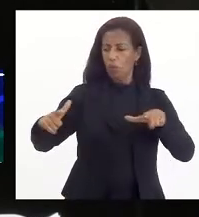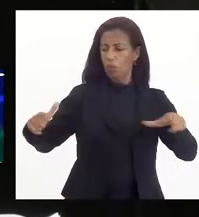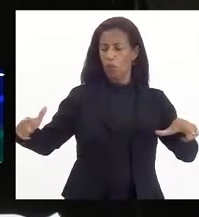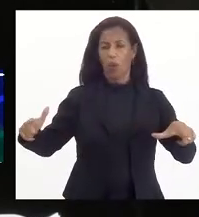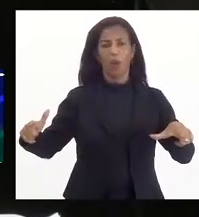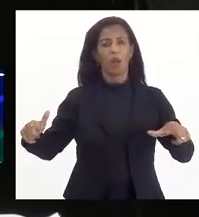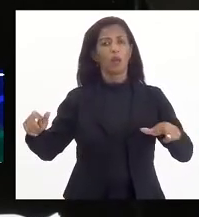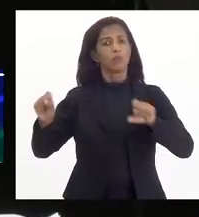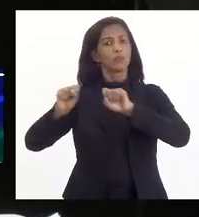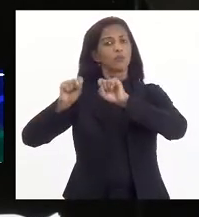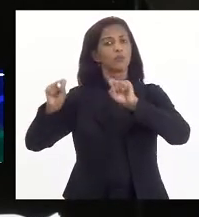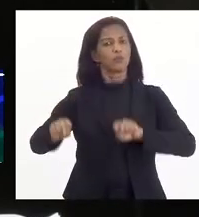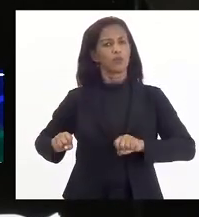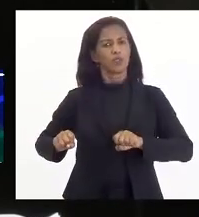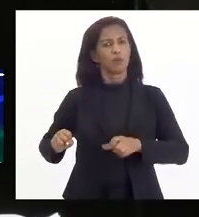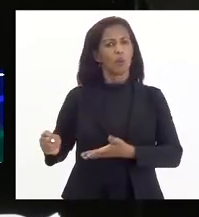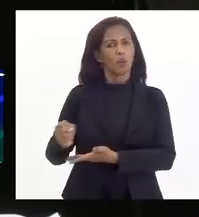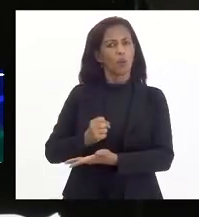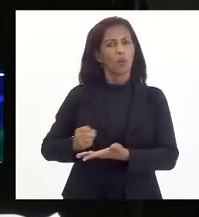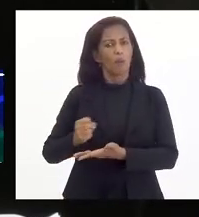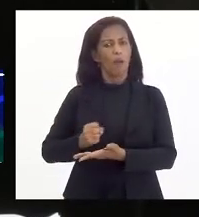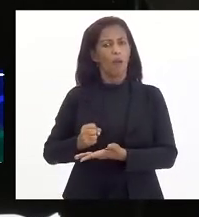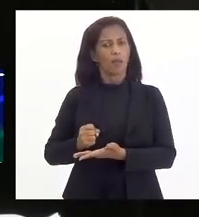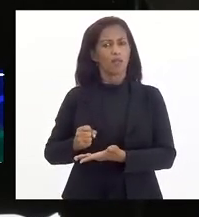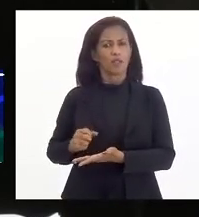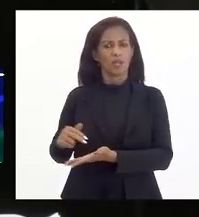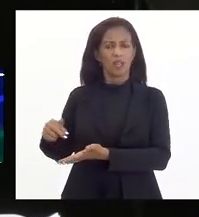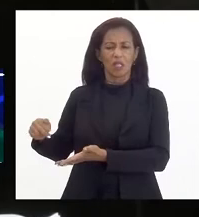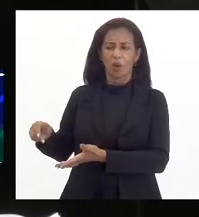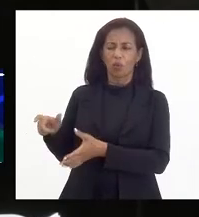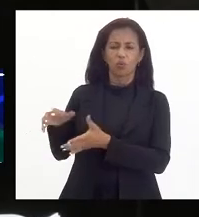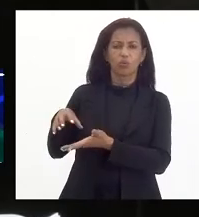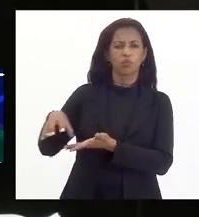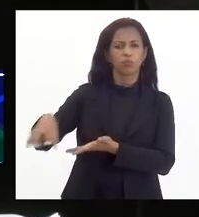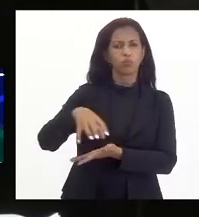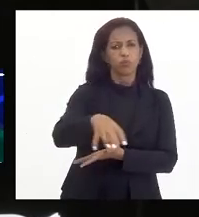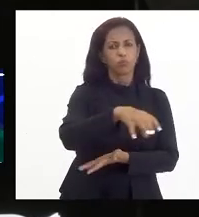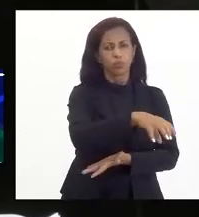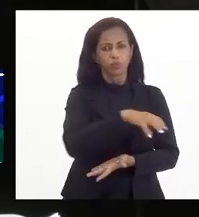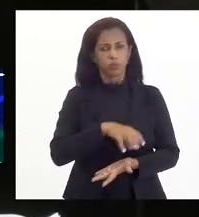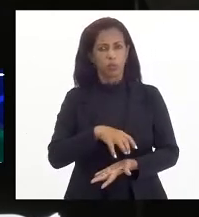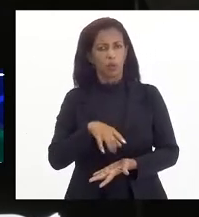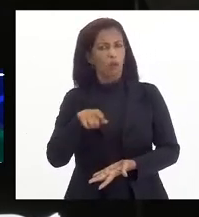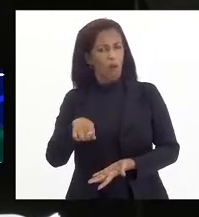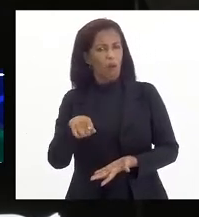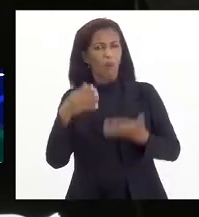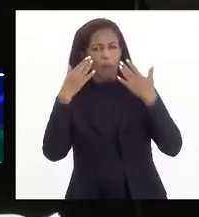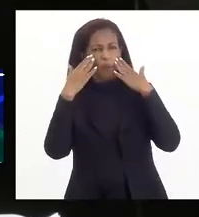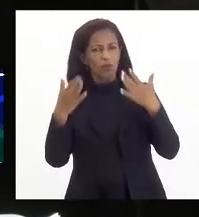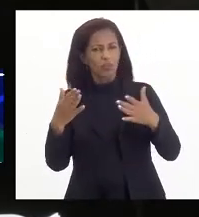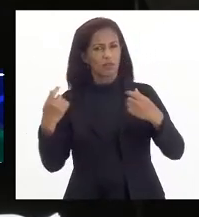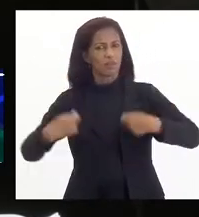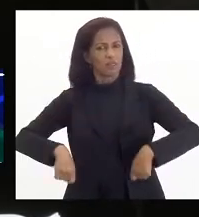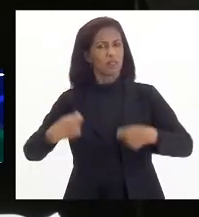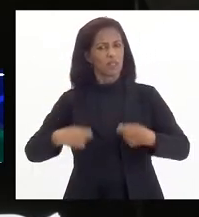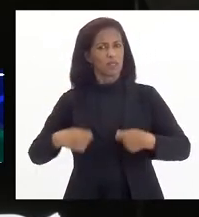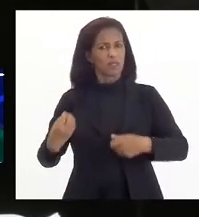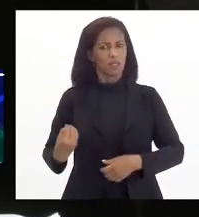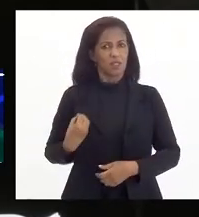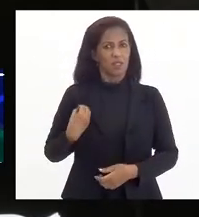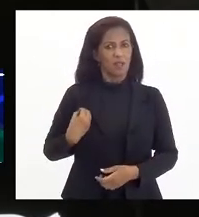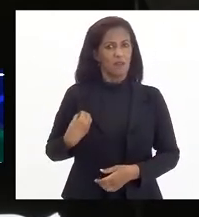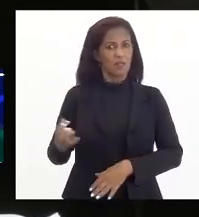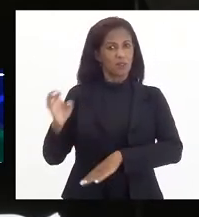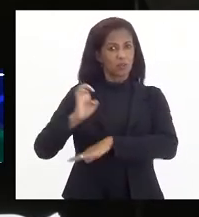do sistema universitário com base em alguns Pilares o cenário Nacional de salvacao a necessidade da presença